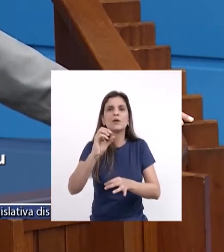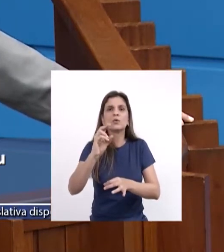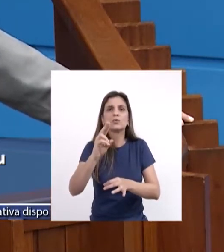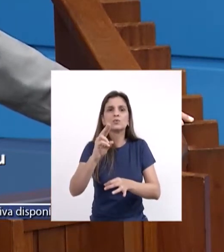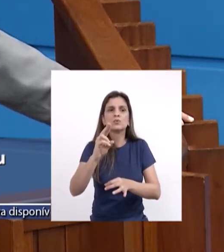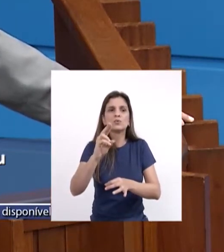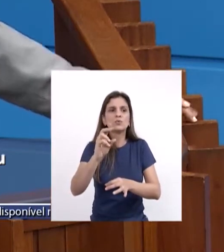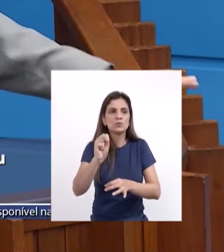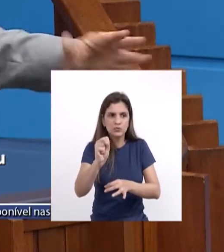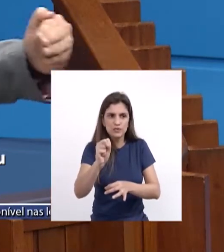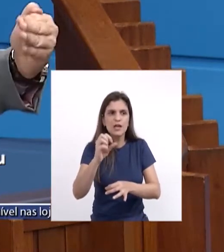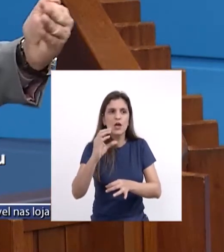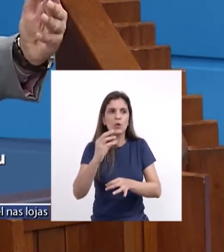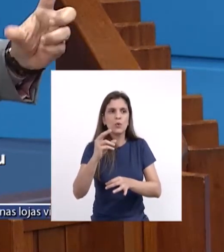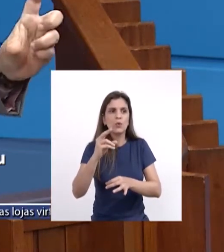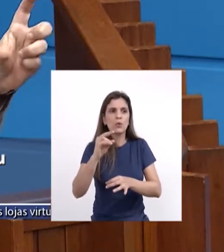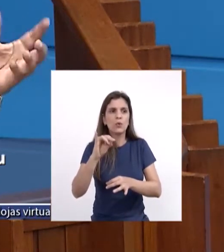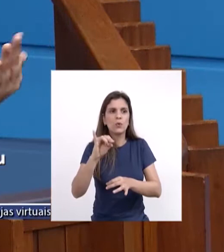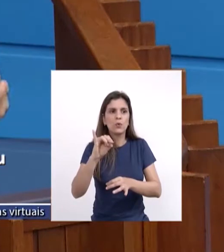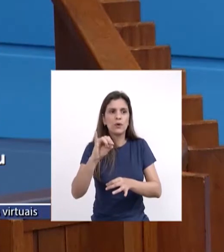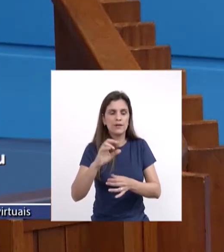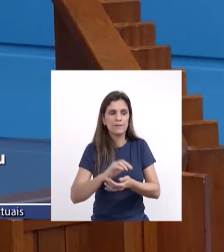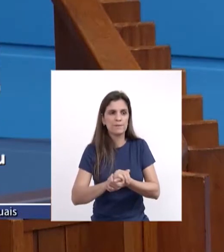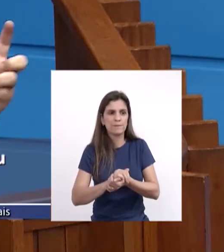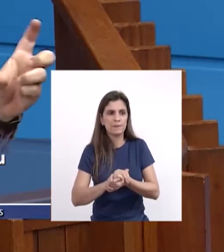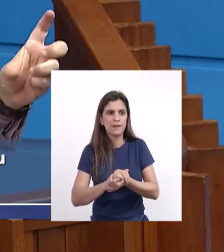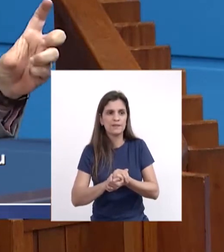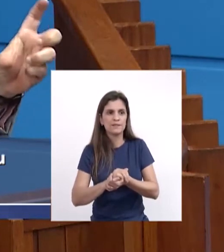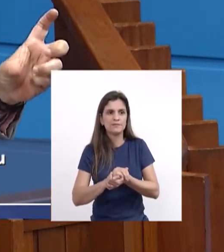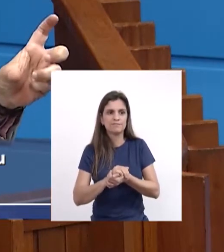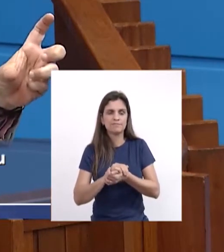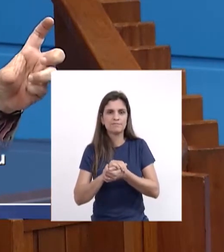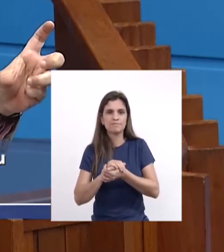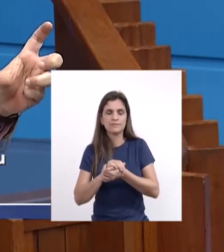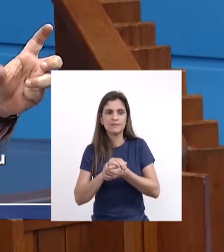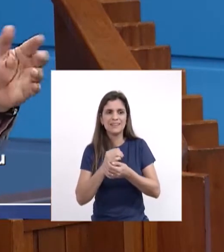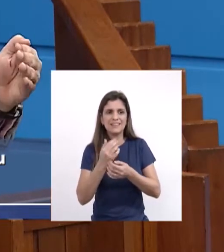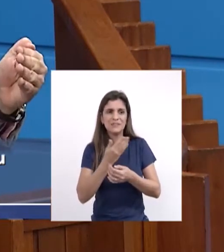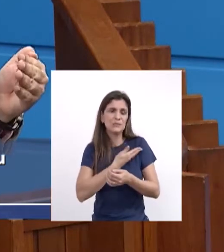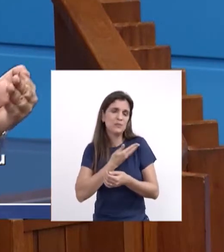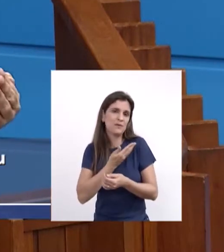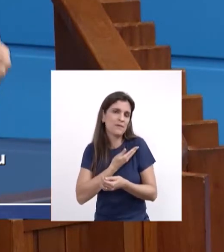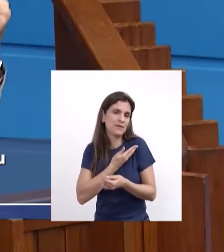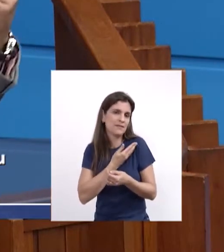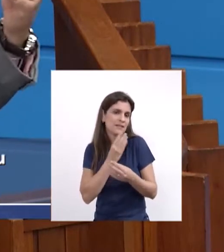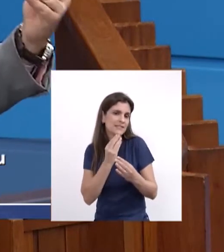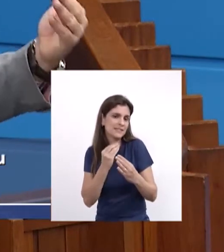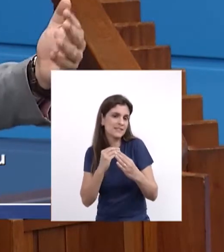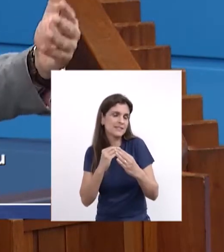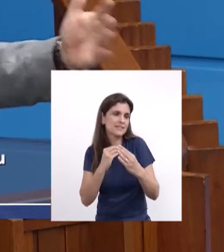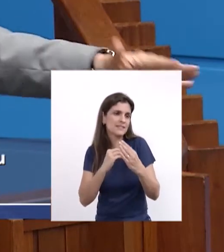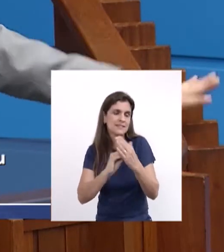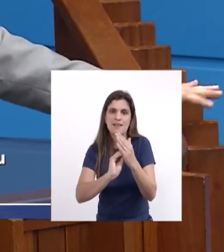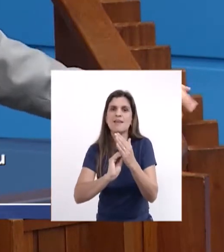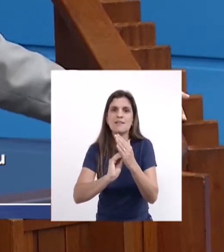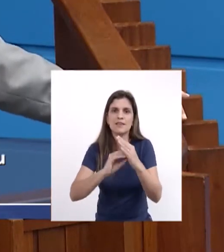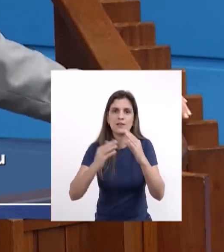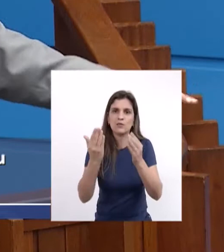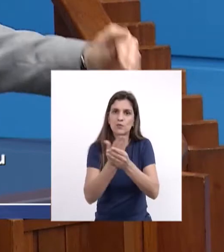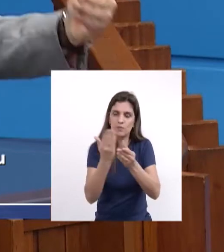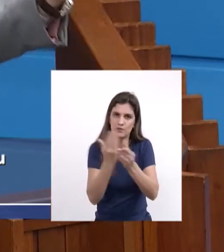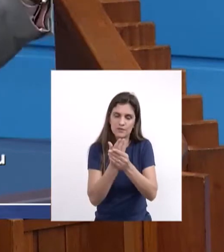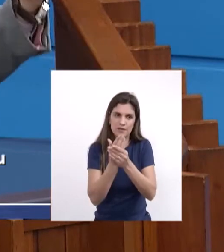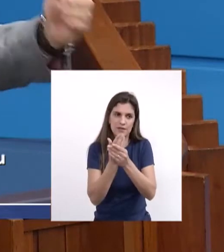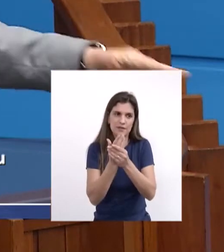corte, ou amigo do tribunal, ele não é amigo da parte. Ele se insere dentro do processo para auxiliar o